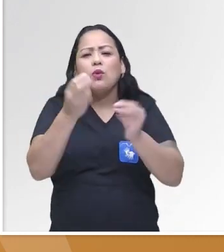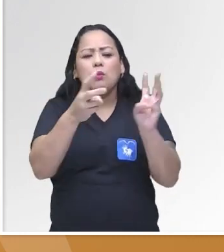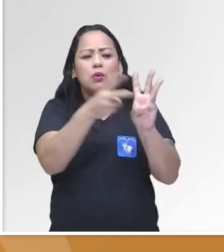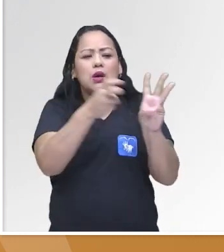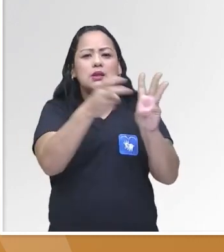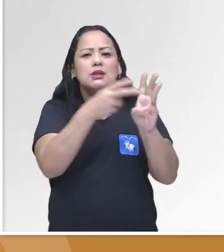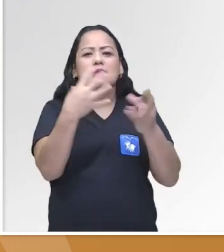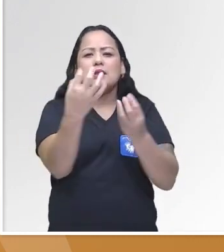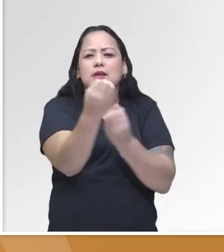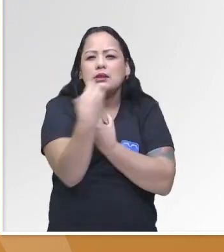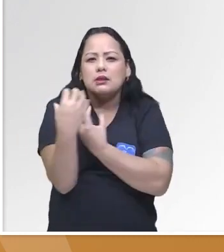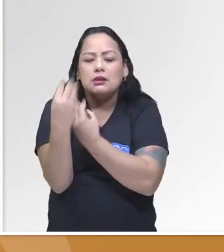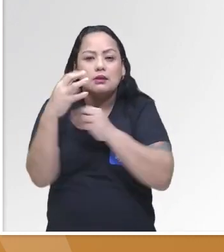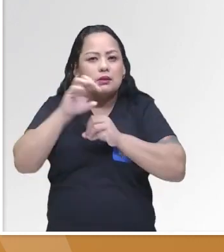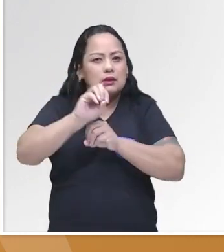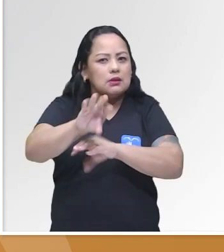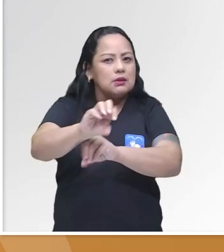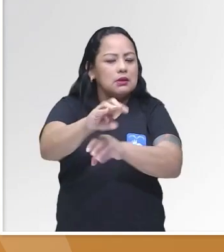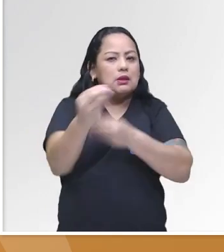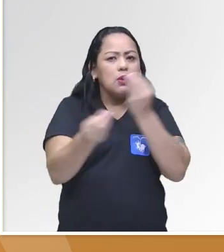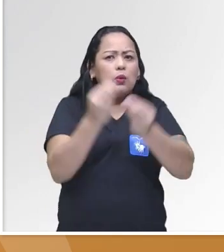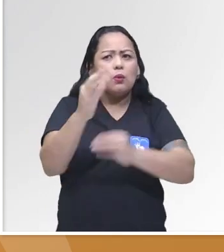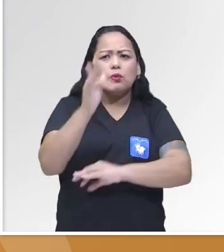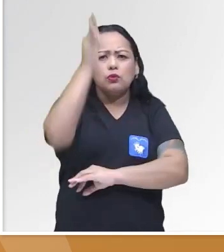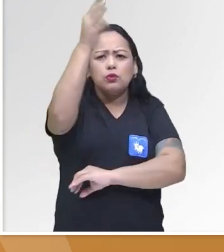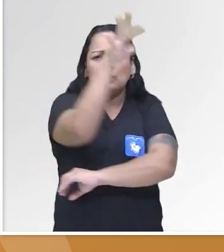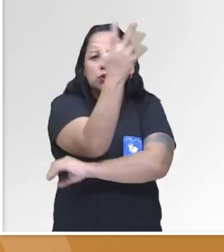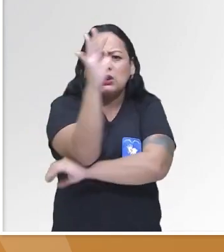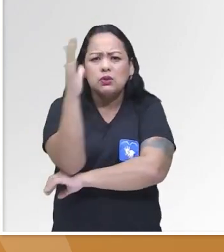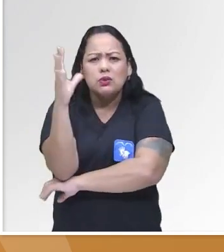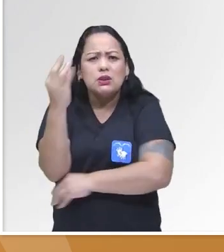aí, vocês não vão ver mais natureza futuramente.